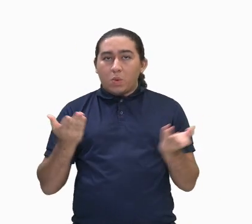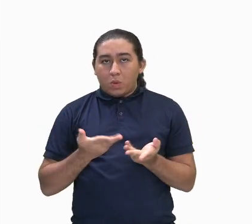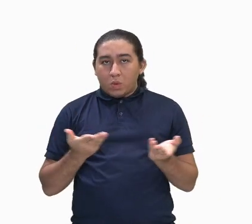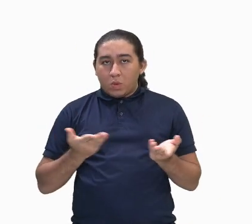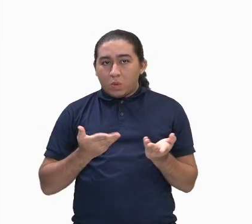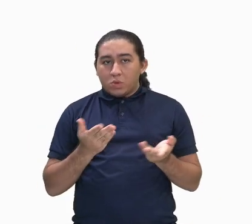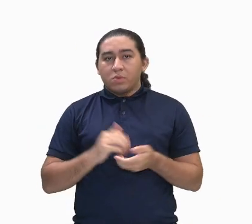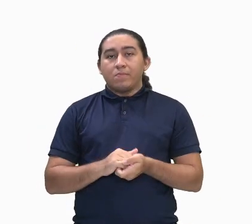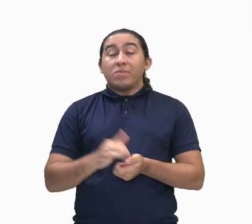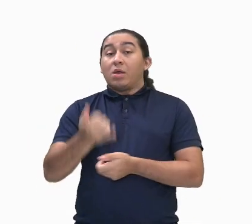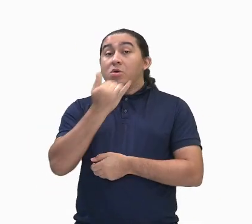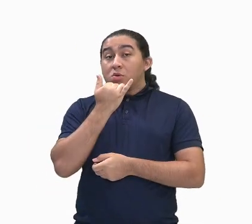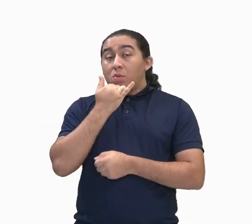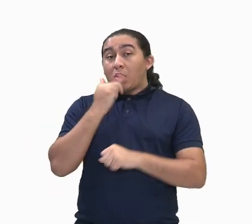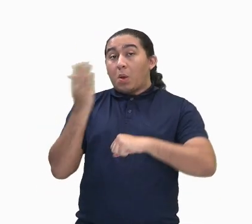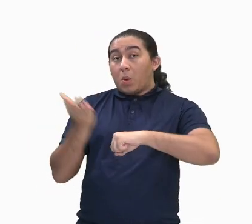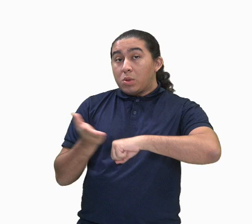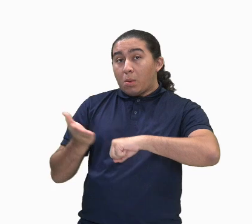filósofos,